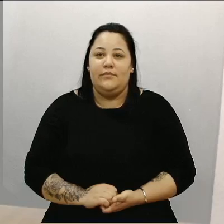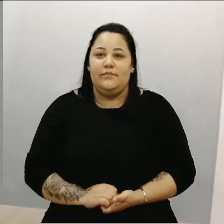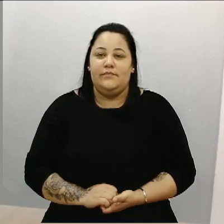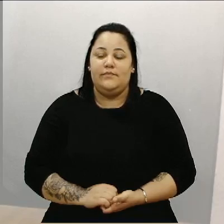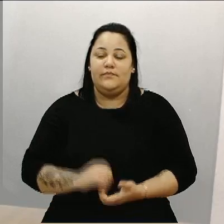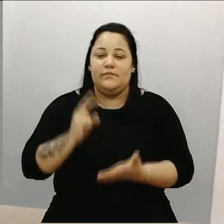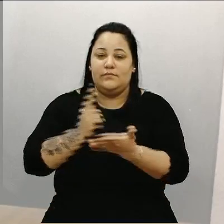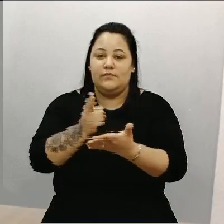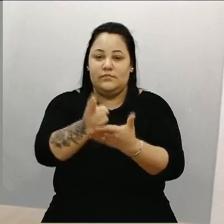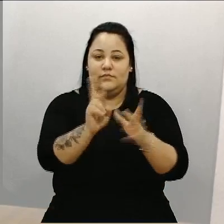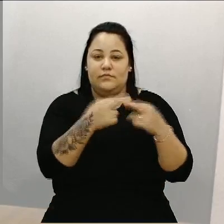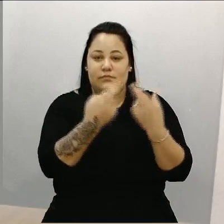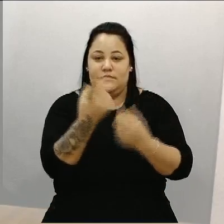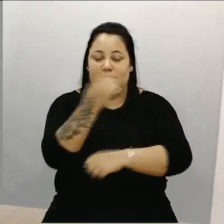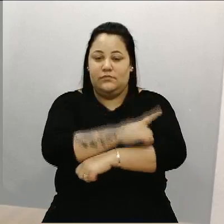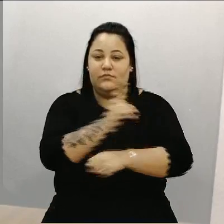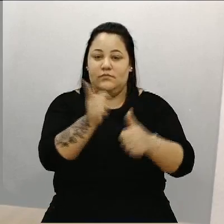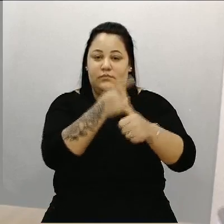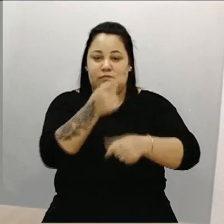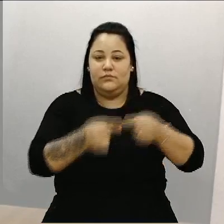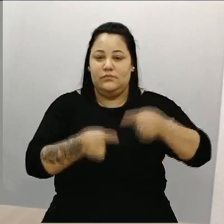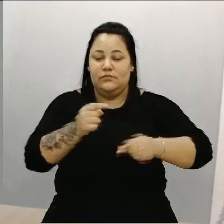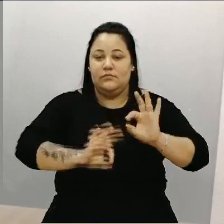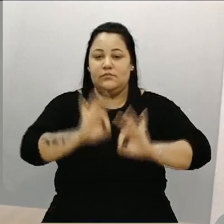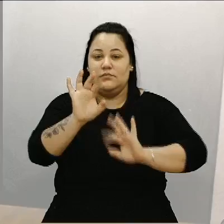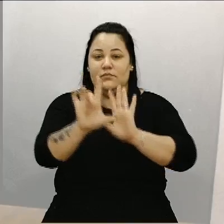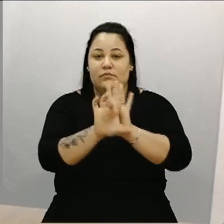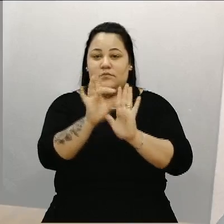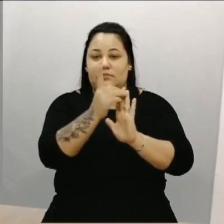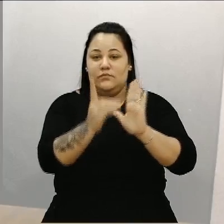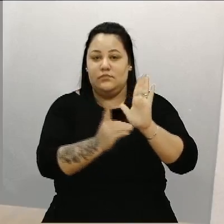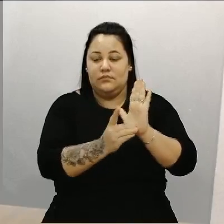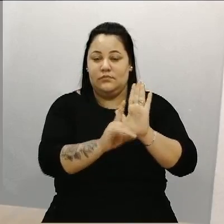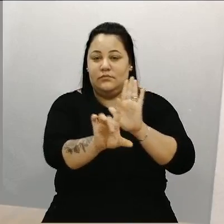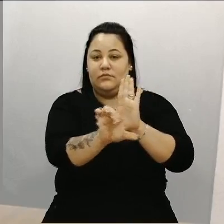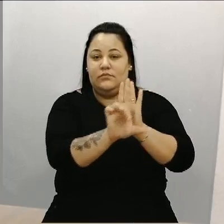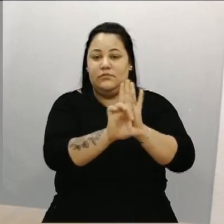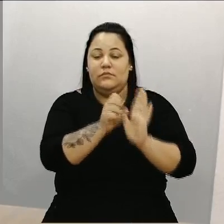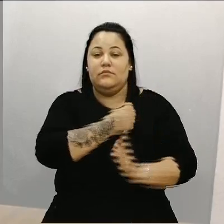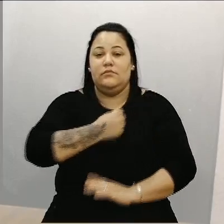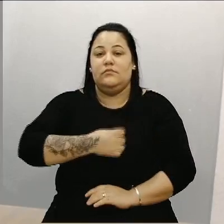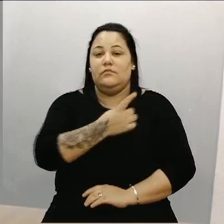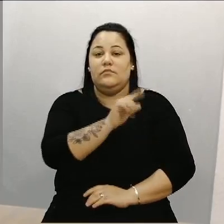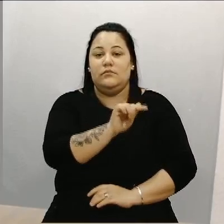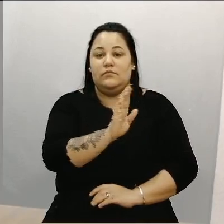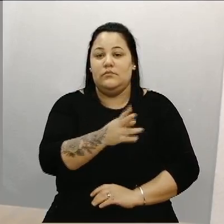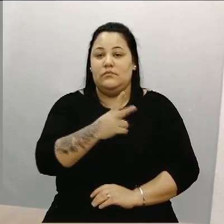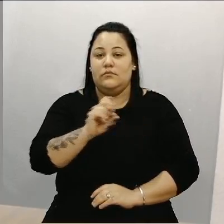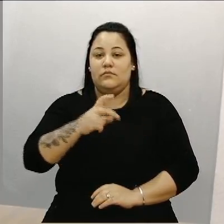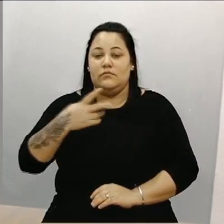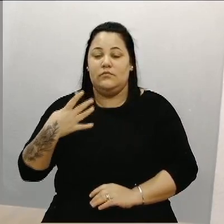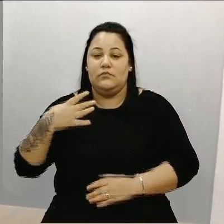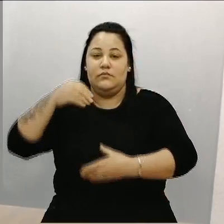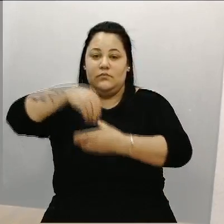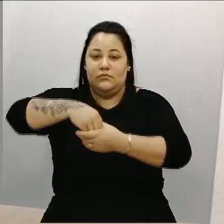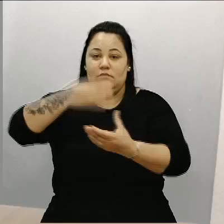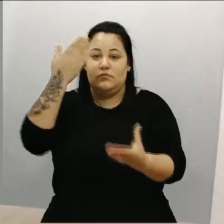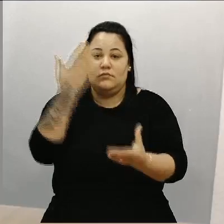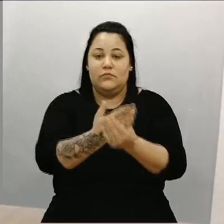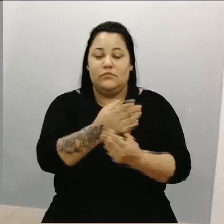Seguimos a ordem do dia. Em primeira discussão, projeto de decreto legislativo número 17/2024, contido no processo